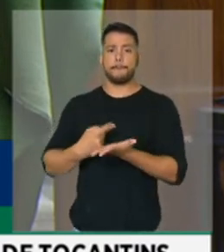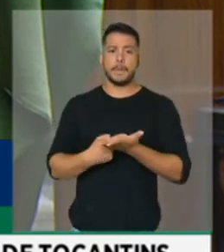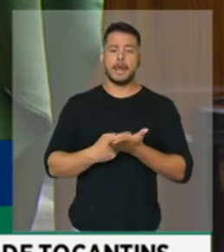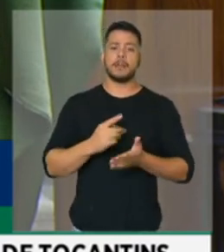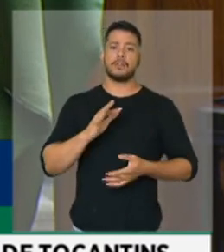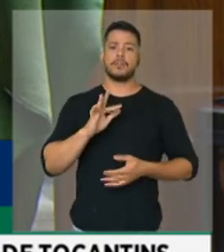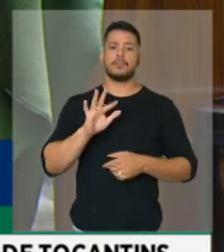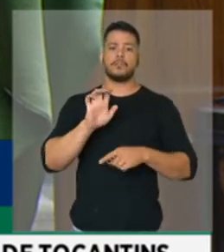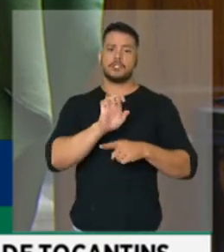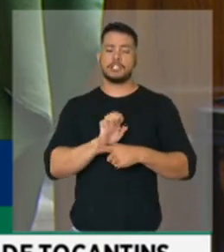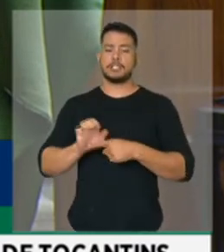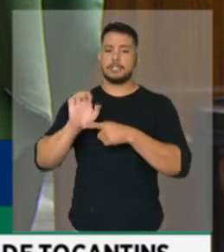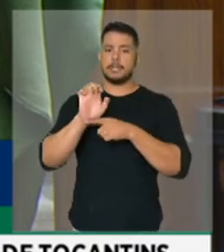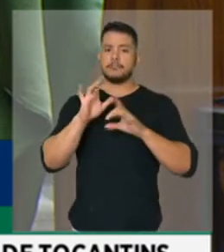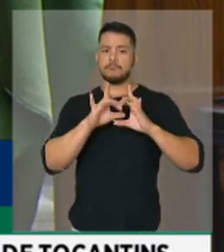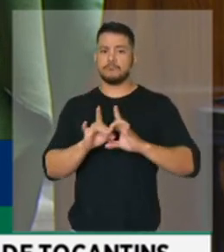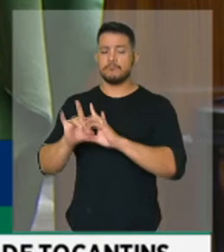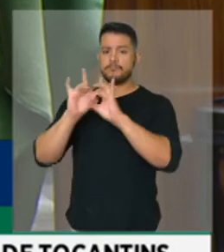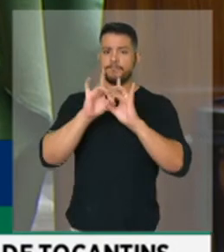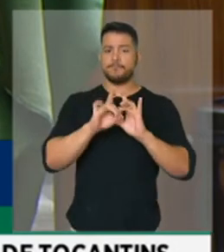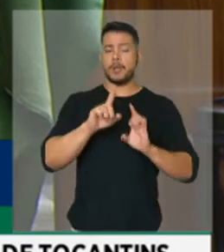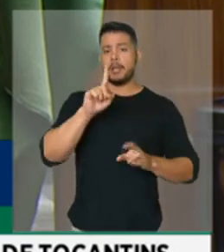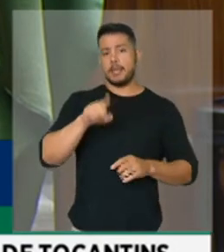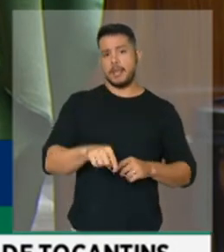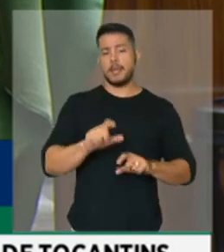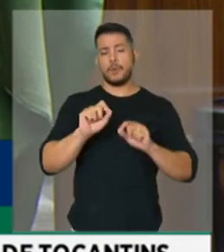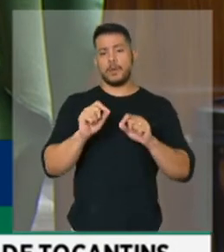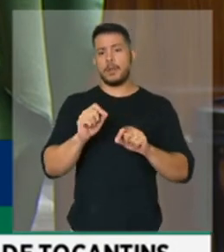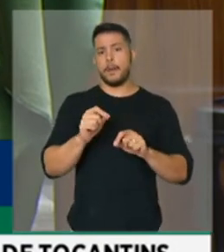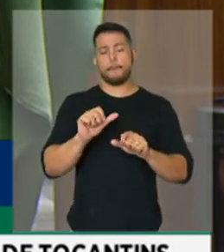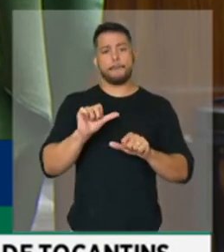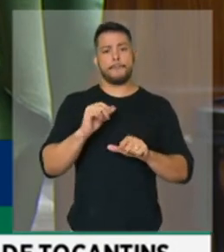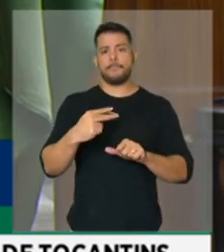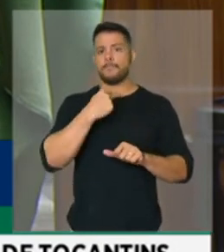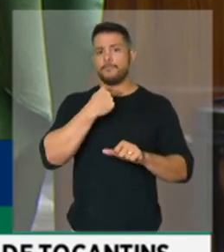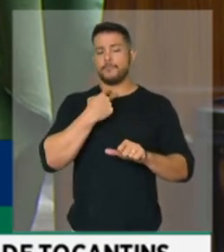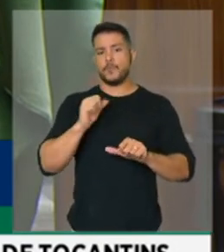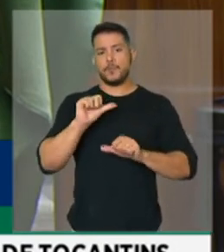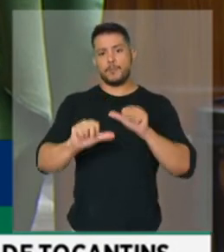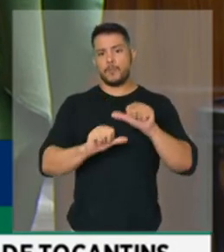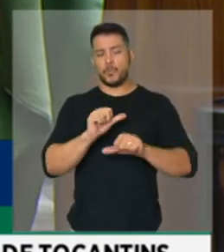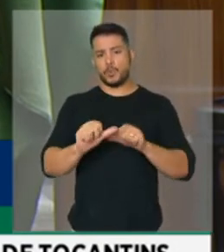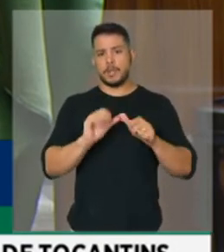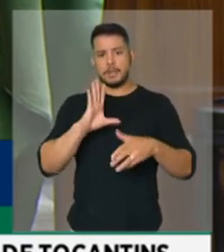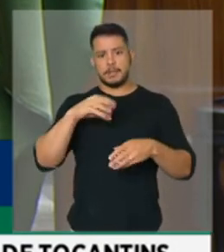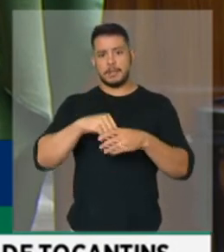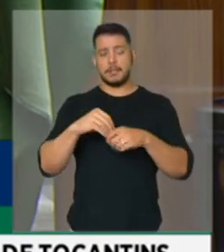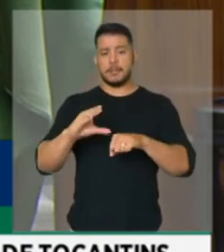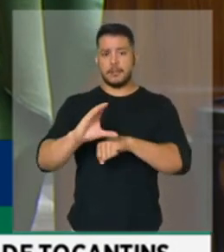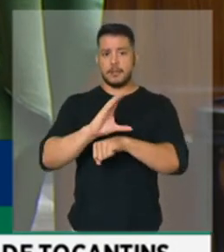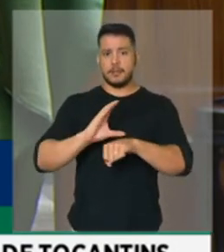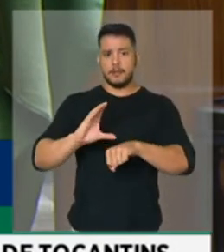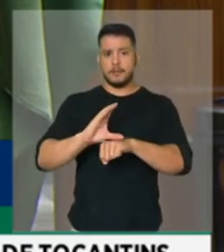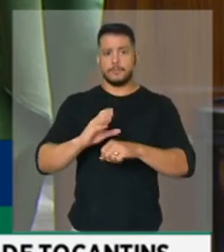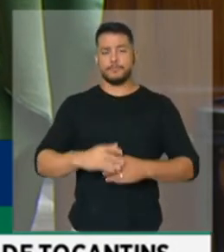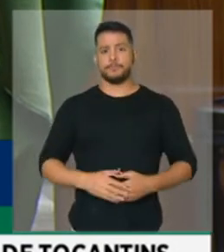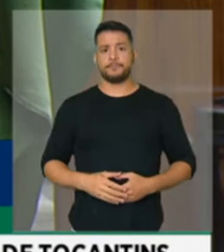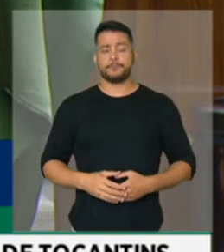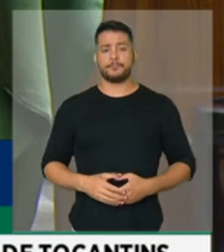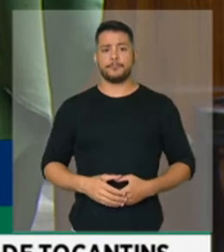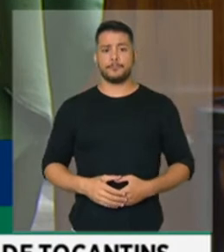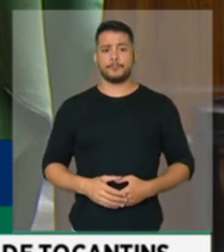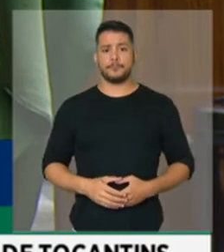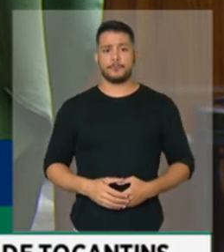que se constitui em cláusula pétrea, não podendo ser abolido nem mesmo por meio de emenda constitucional da Constituição Federal. Além